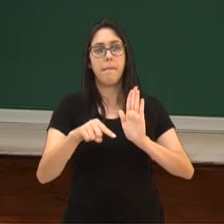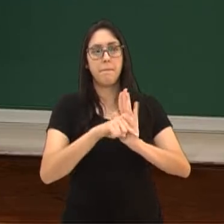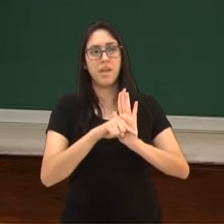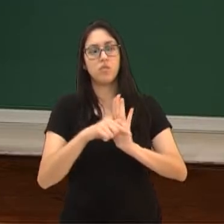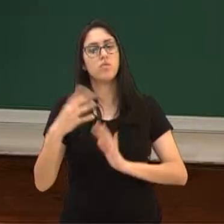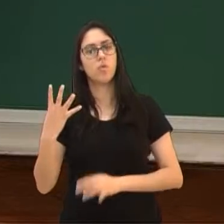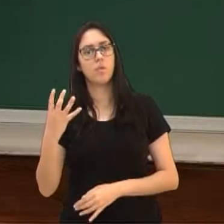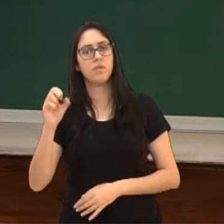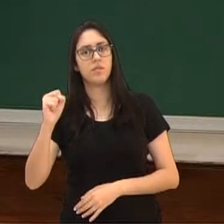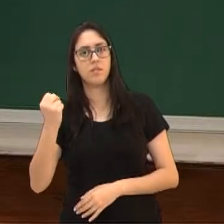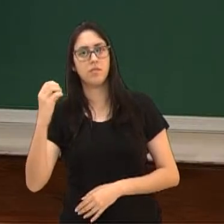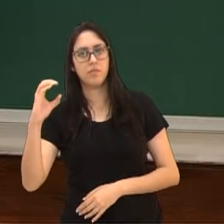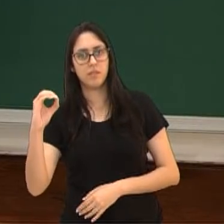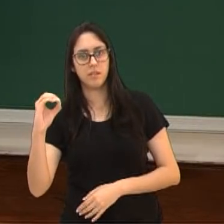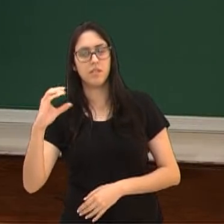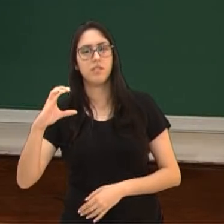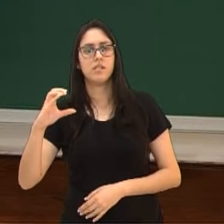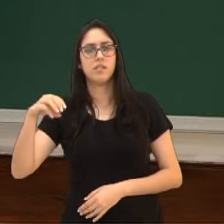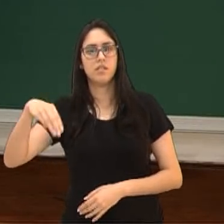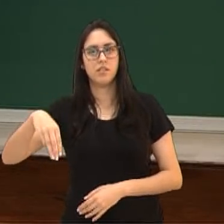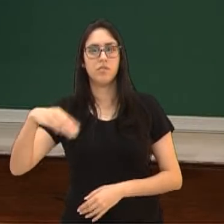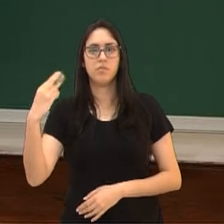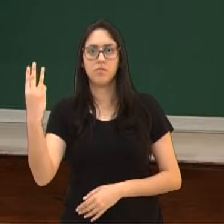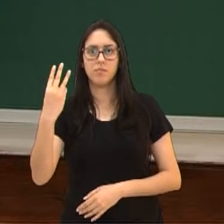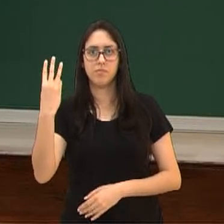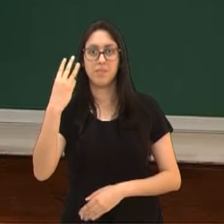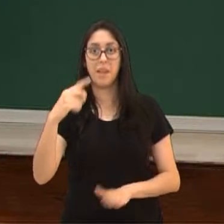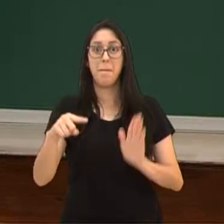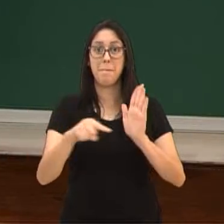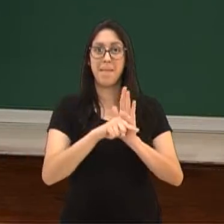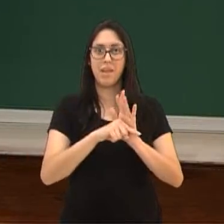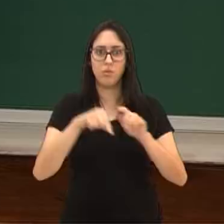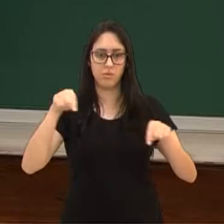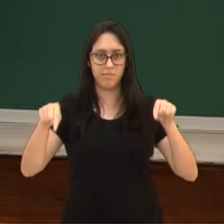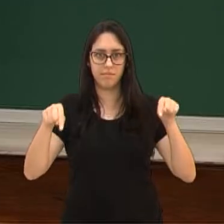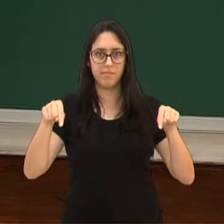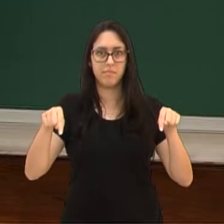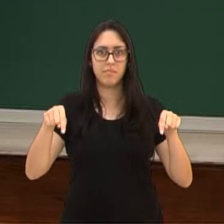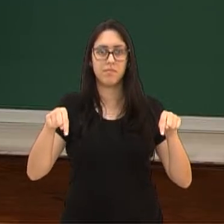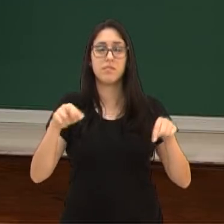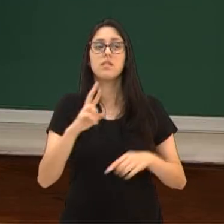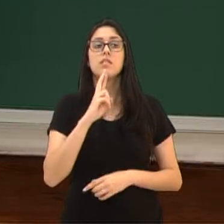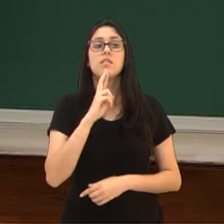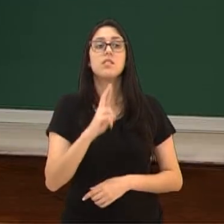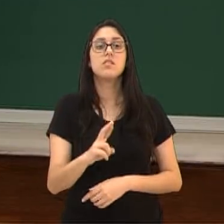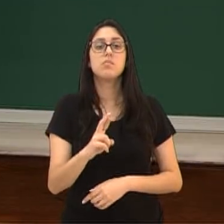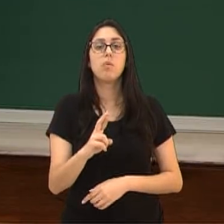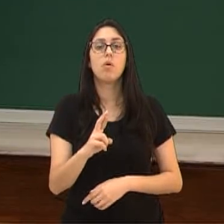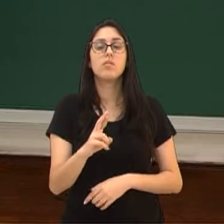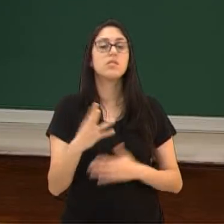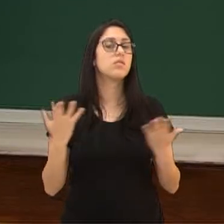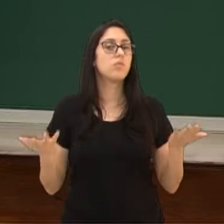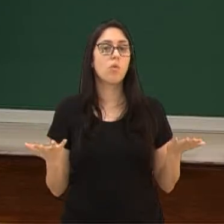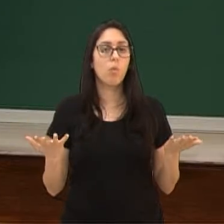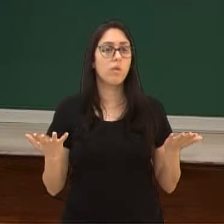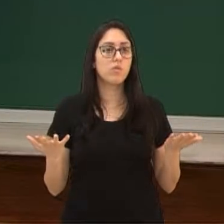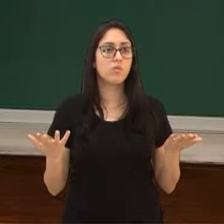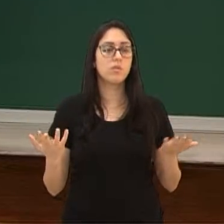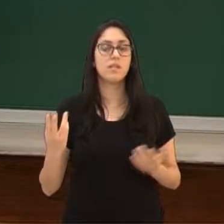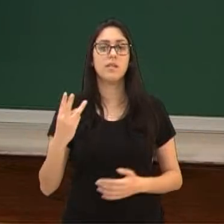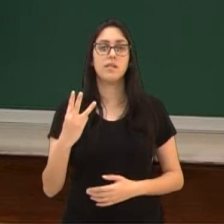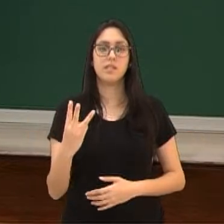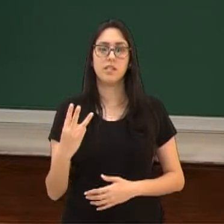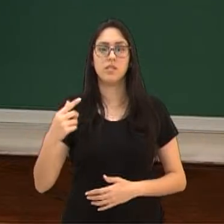os 480 centímetros cúbicos da segunda. Que dá 850, tira